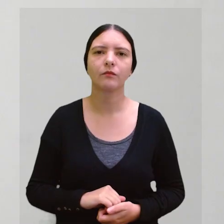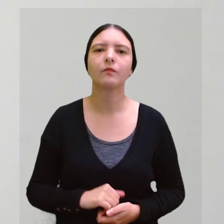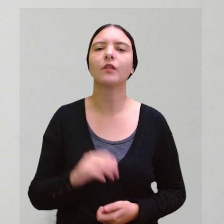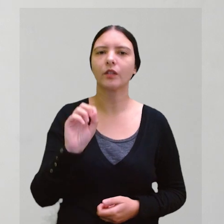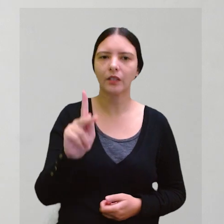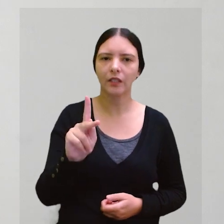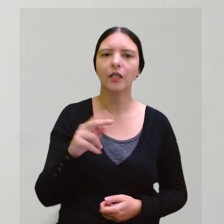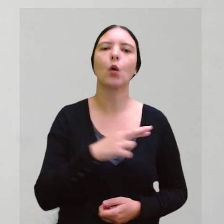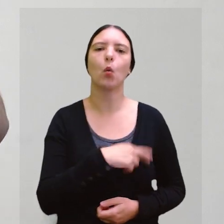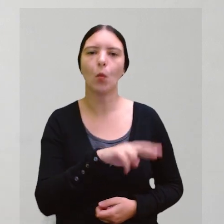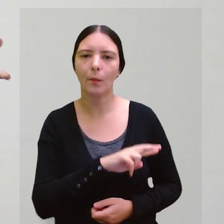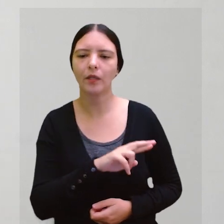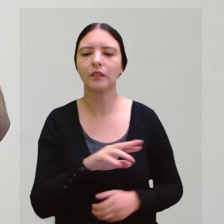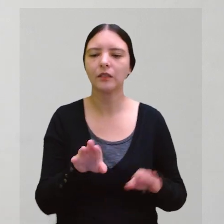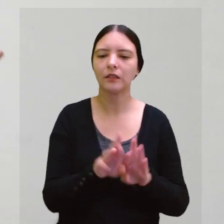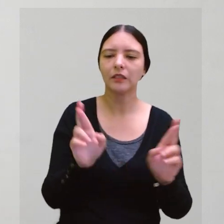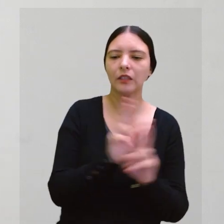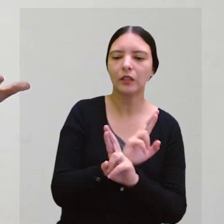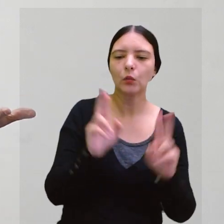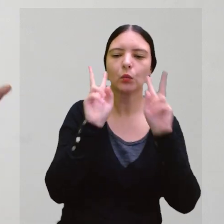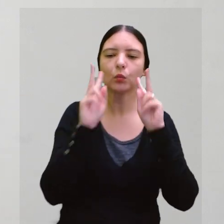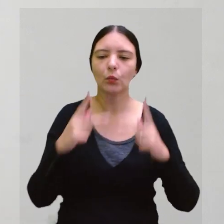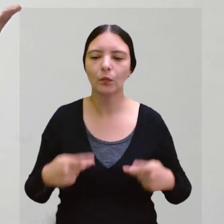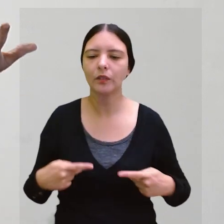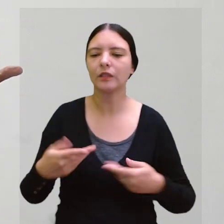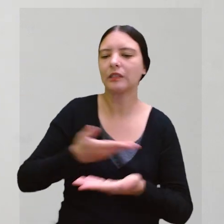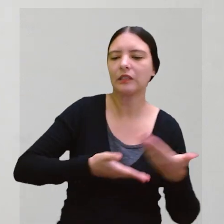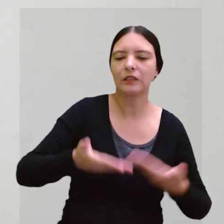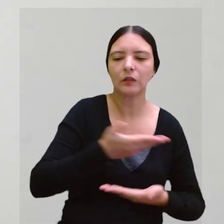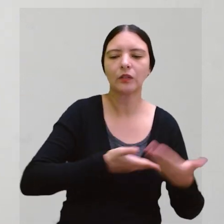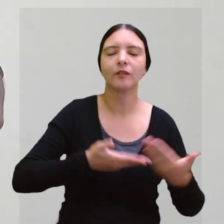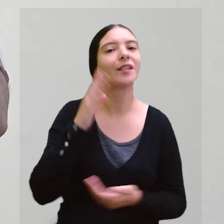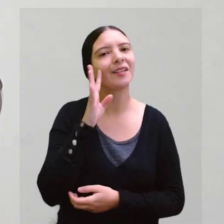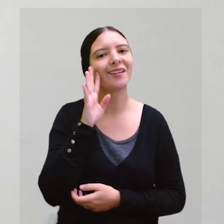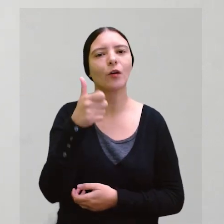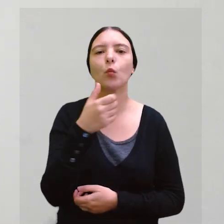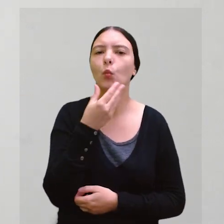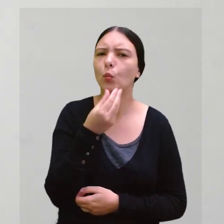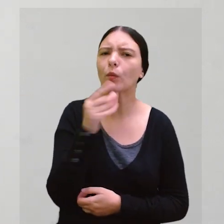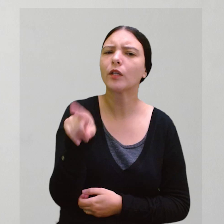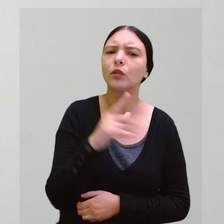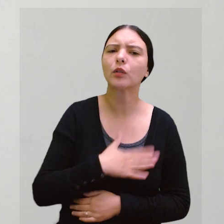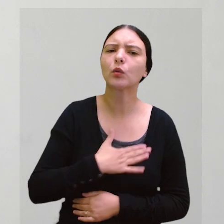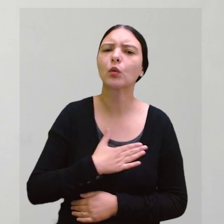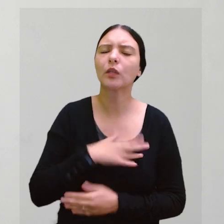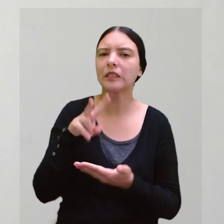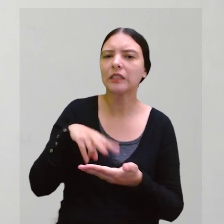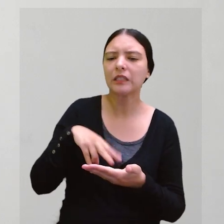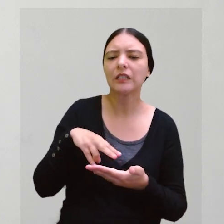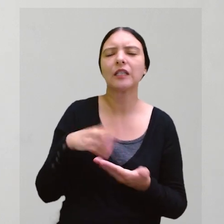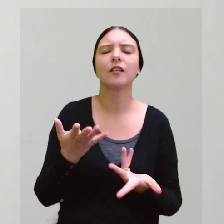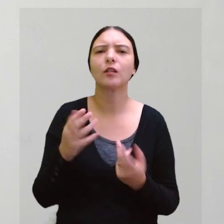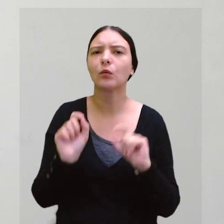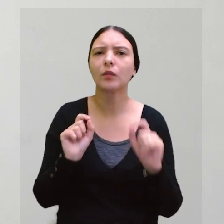Tá, então é um romance que passa por relações humanas, interações humanas. Legal. E os meninos, o que vocês gostam de ler, de